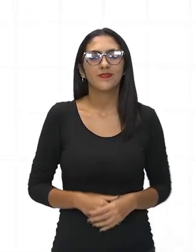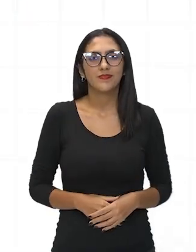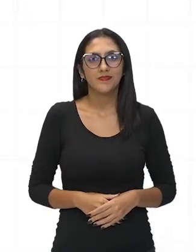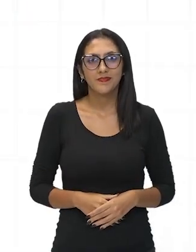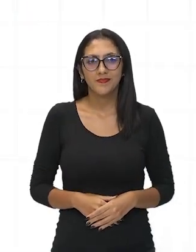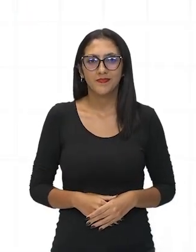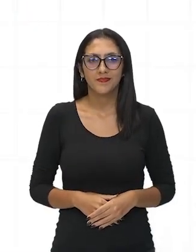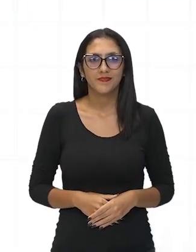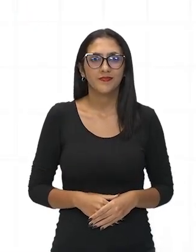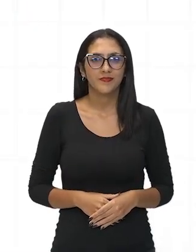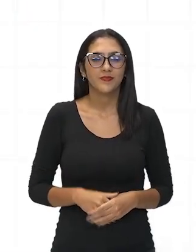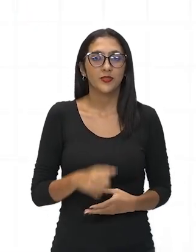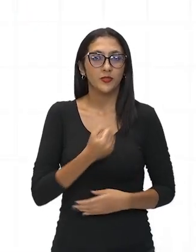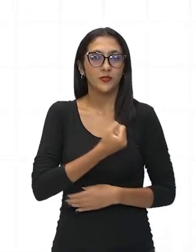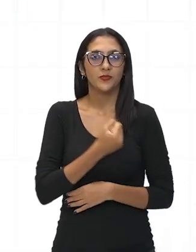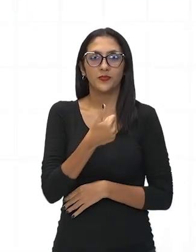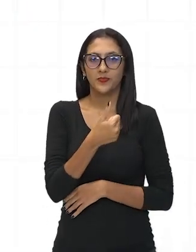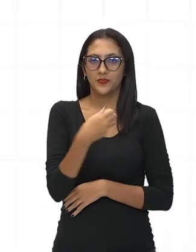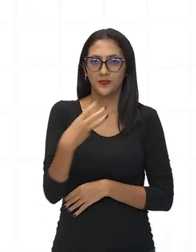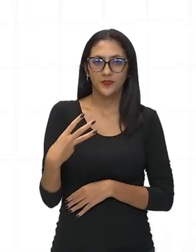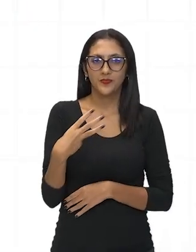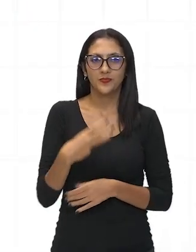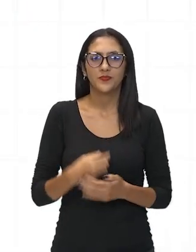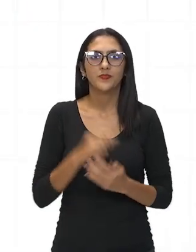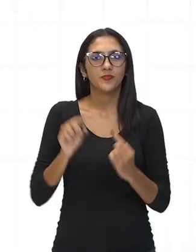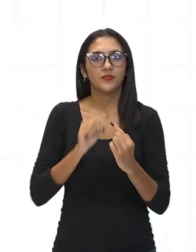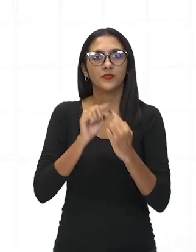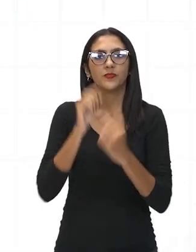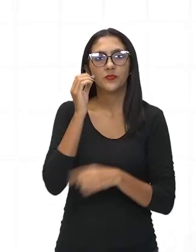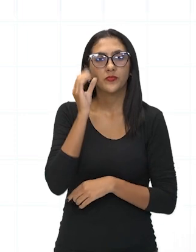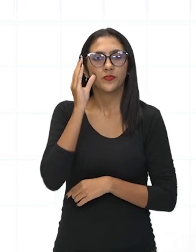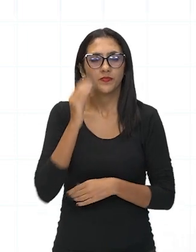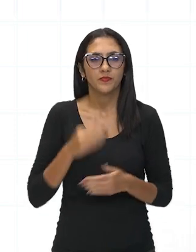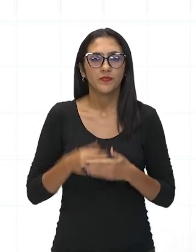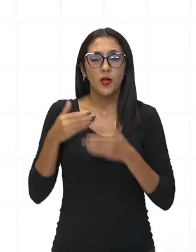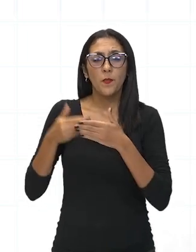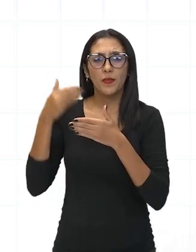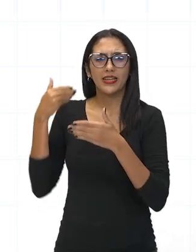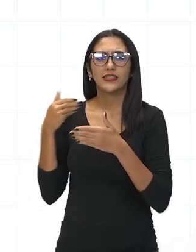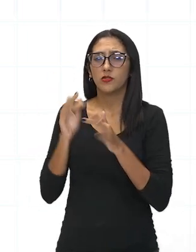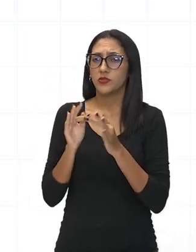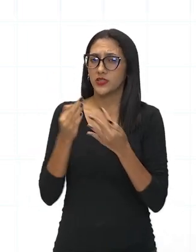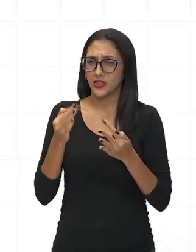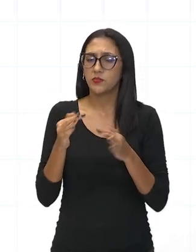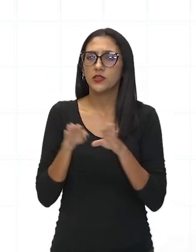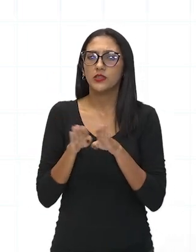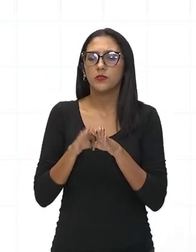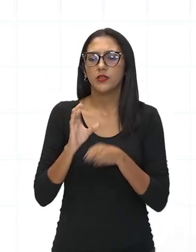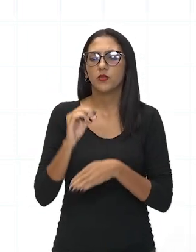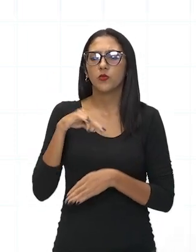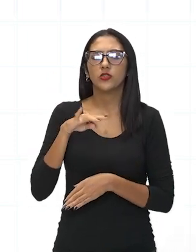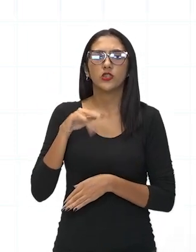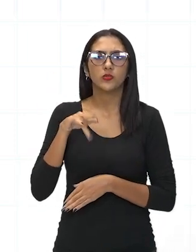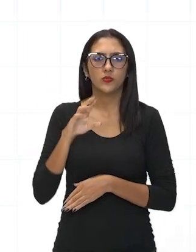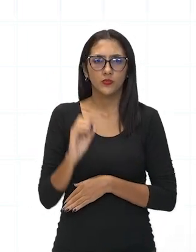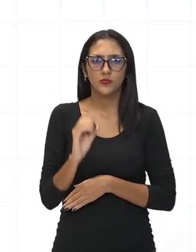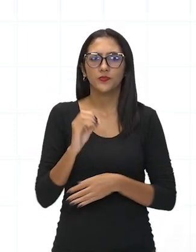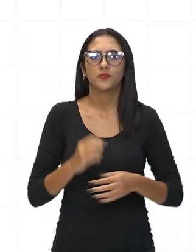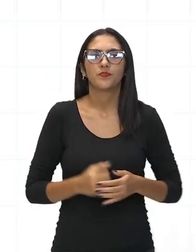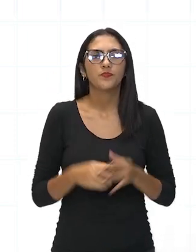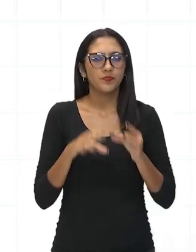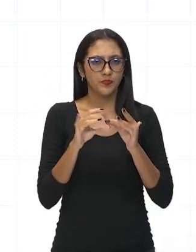A aula 13, o objeto de conhecimento, passado simples e contínuo,